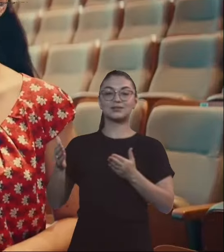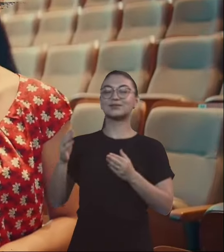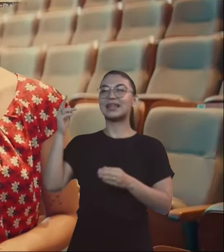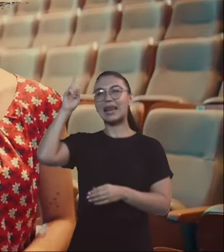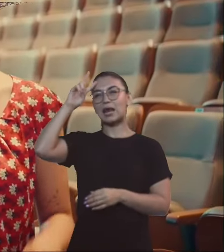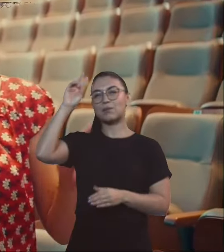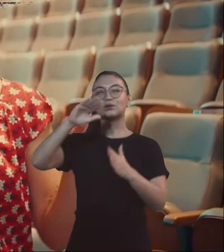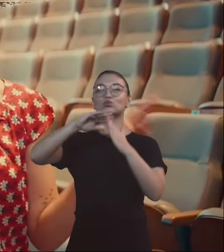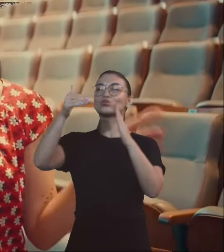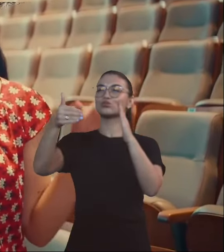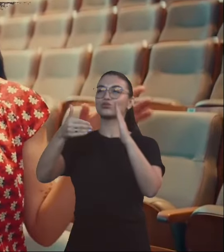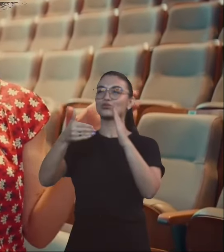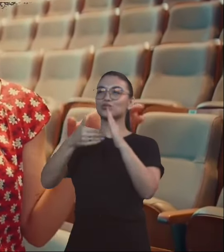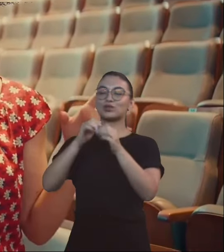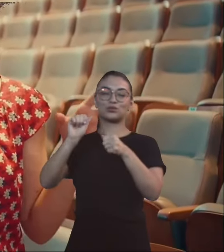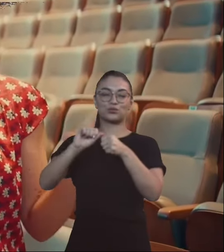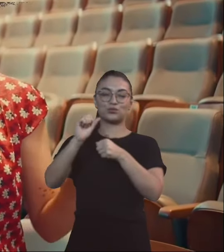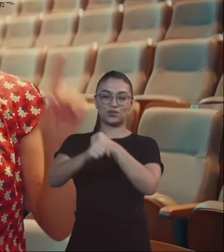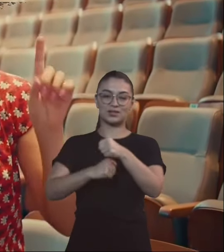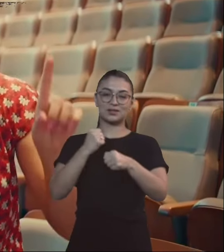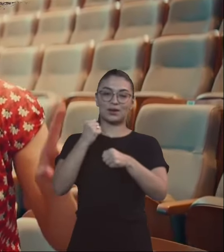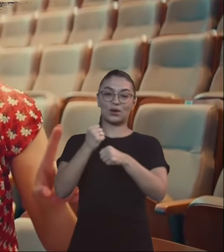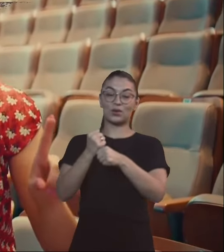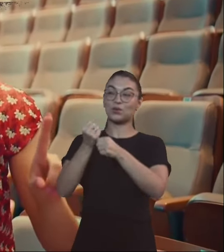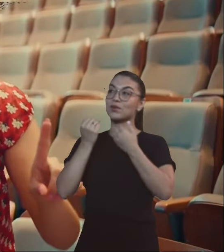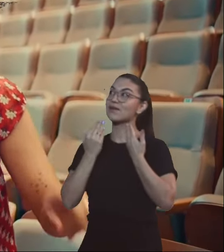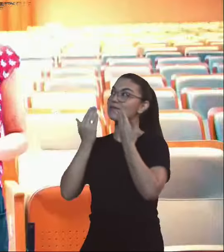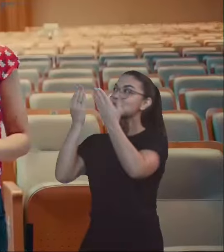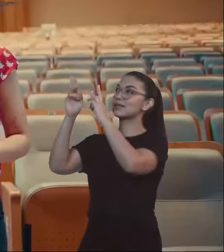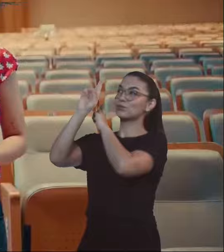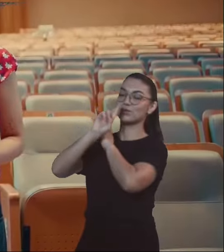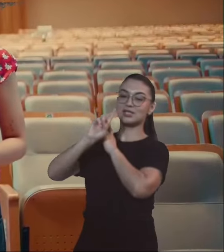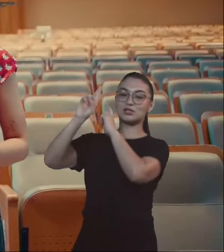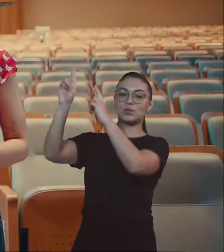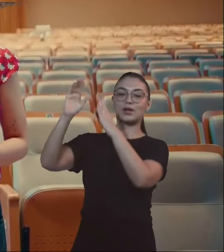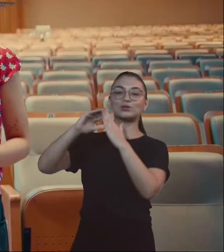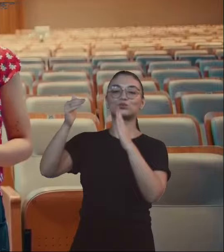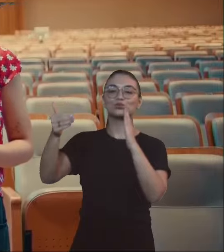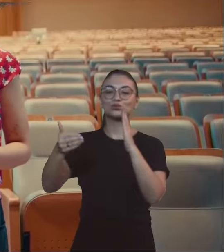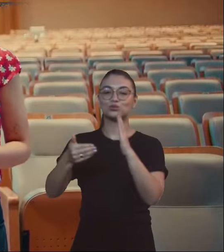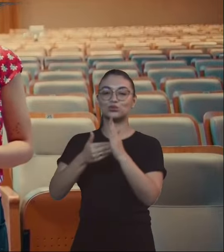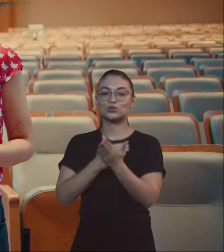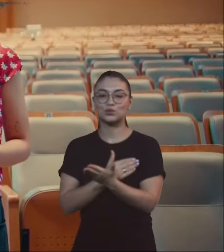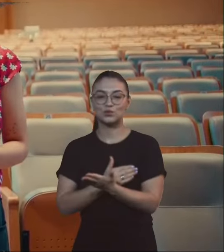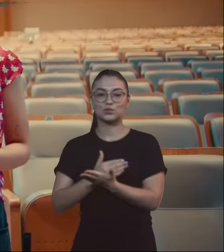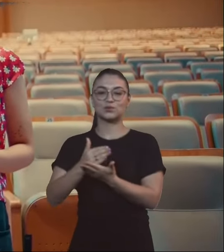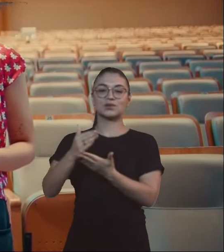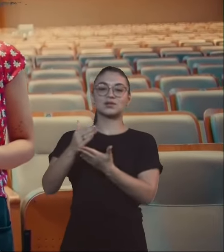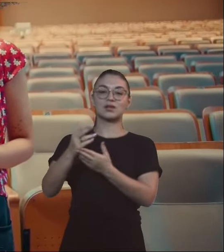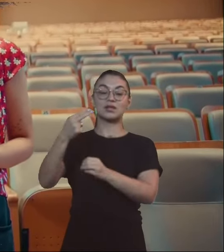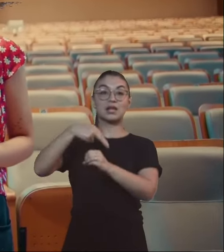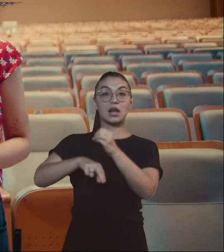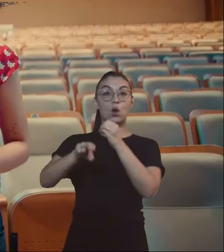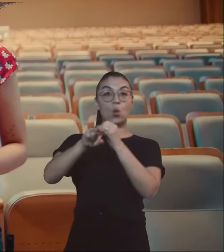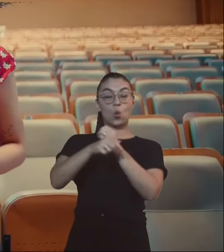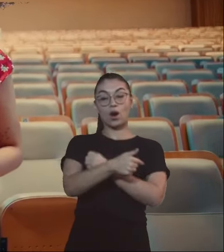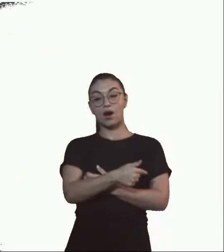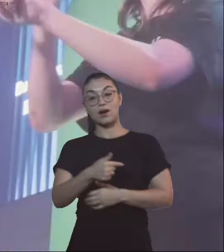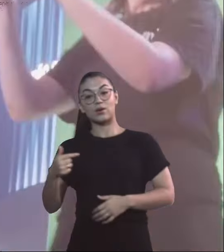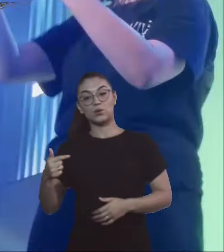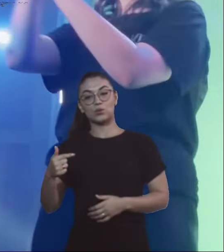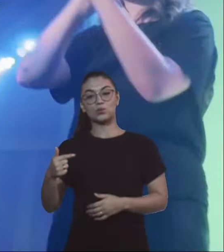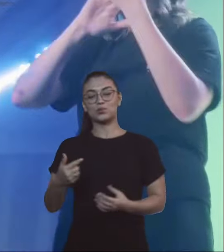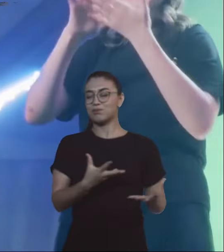fez nesse ano. E olharmos com esperança para tudo que Ele ainda vai fazer. No início desse ano a gente já começou uma semana cheia